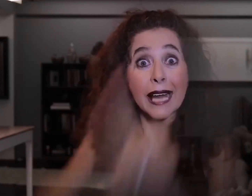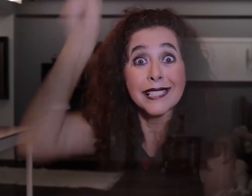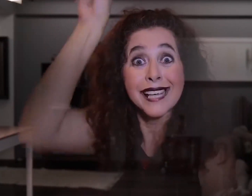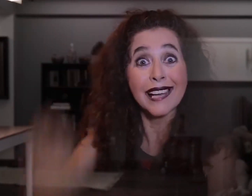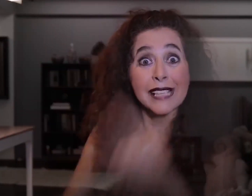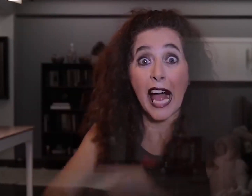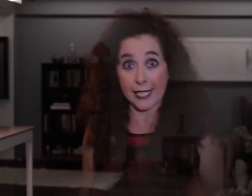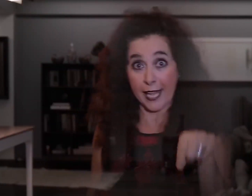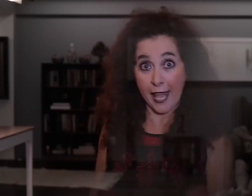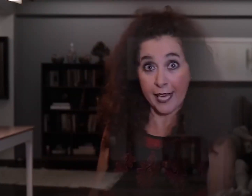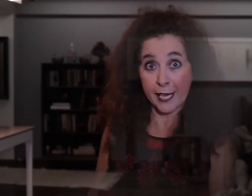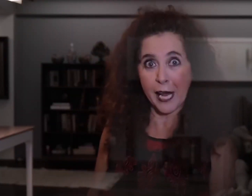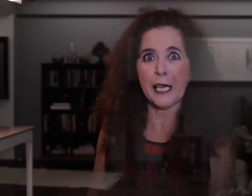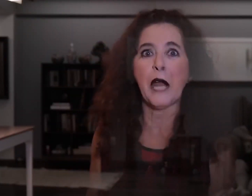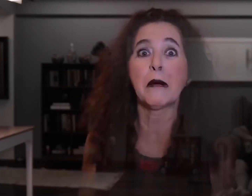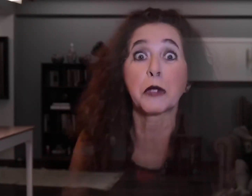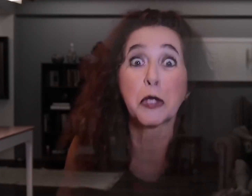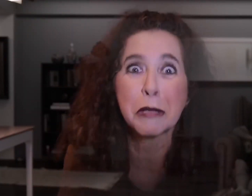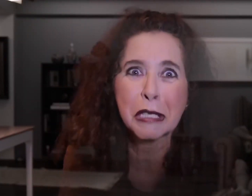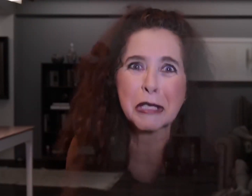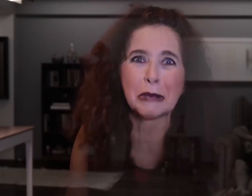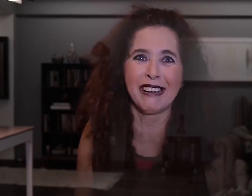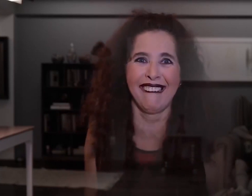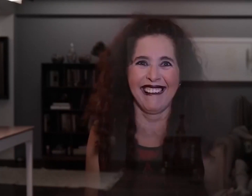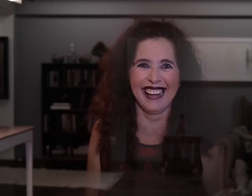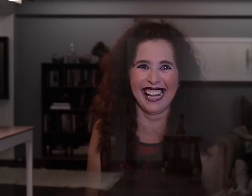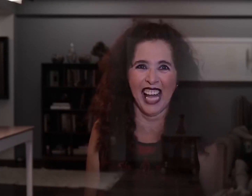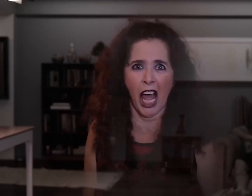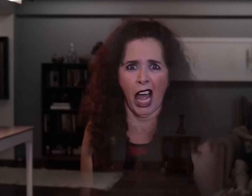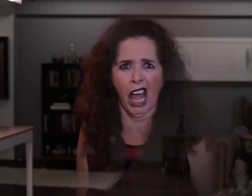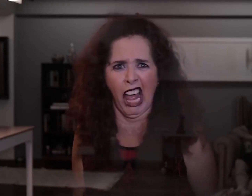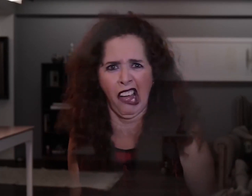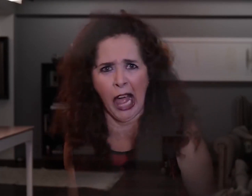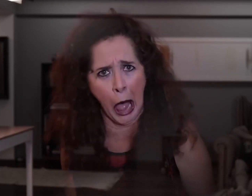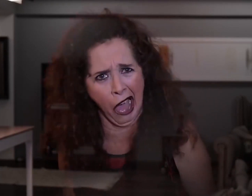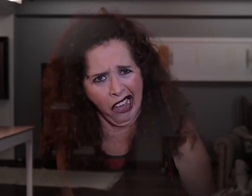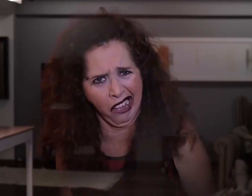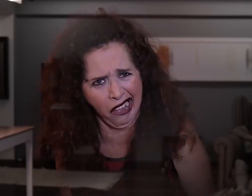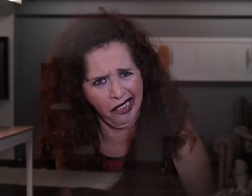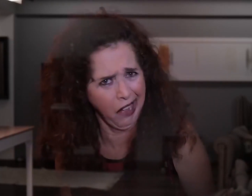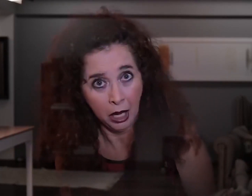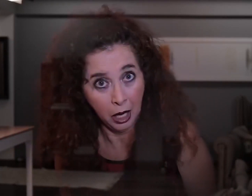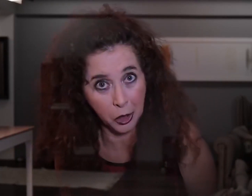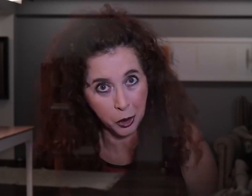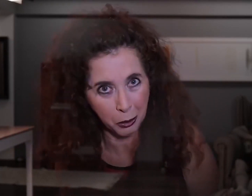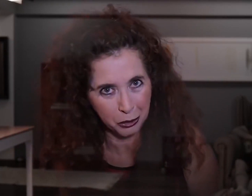desencarnada. Aí ele encarnou. Aí ficou desencarna, desencarna, desencarna. Quer dizer, ele desencarnado, mas eu tô de obsessora.